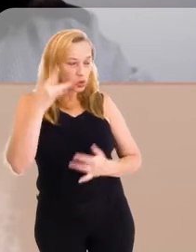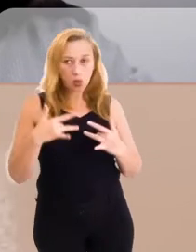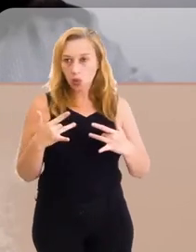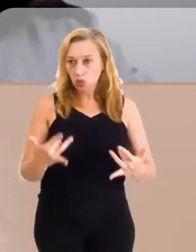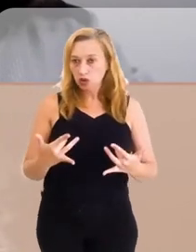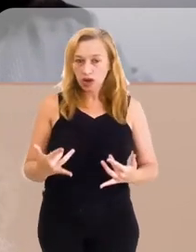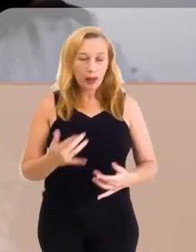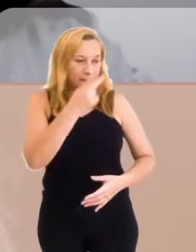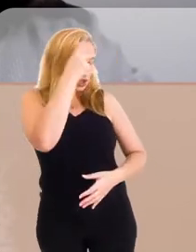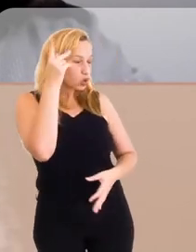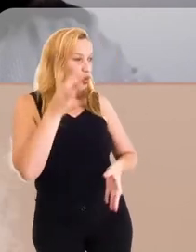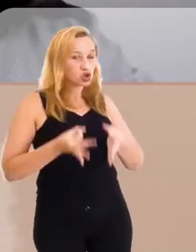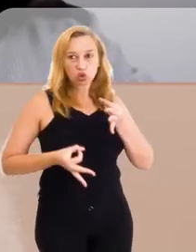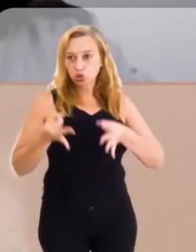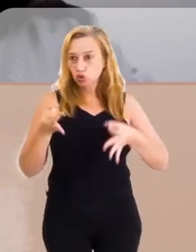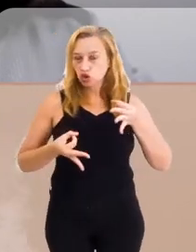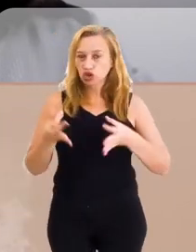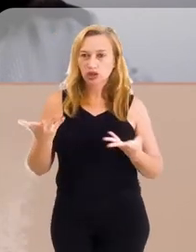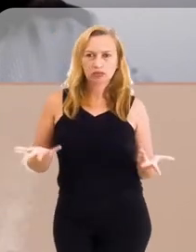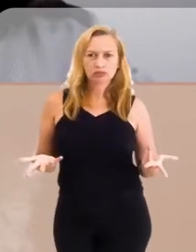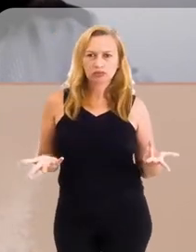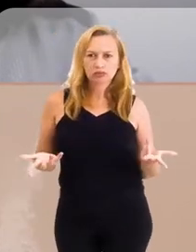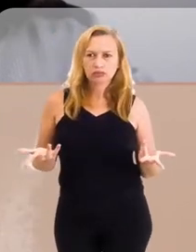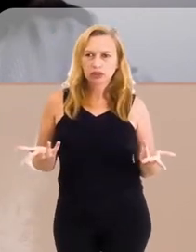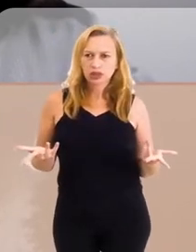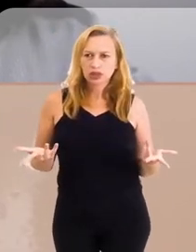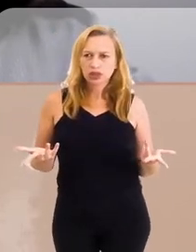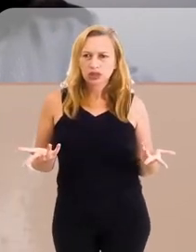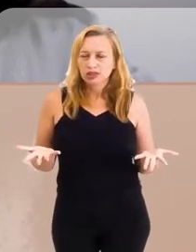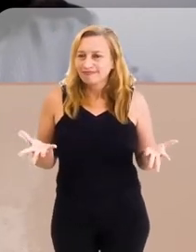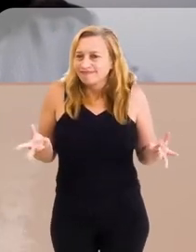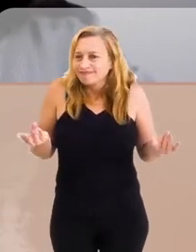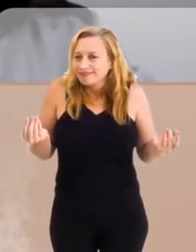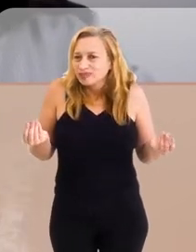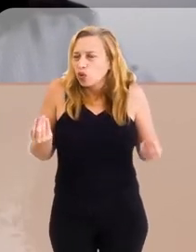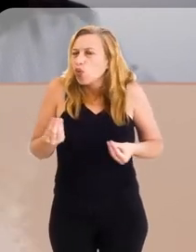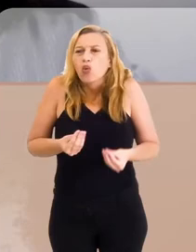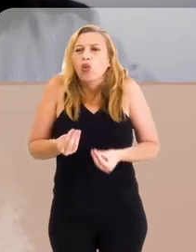pessoa fraterna, eu quero ser uma pessoa justa.